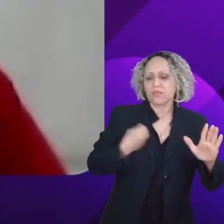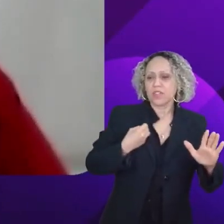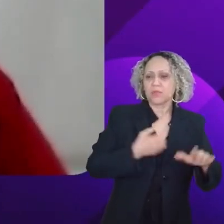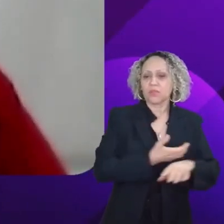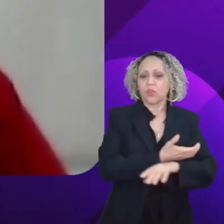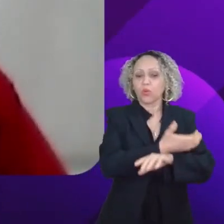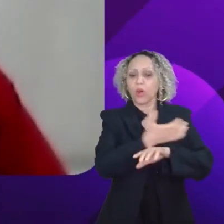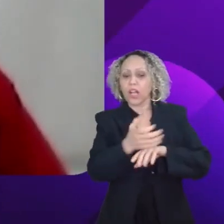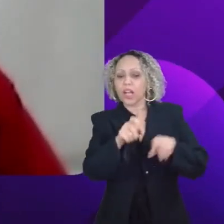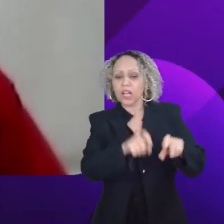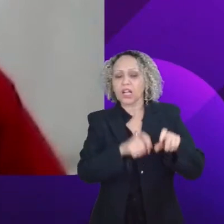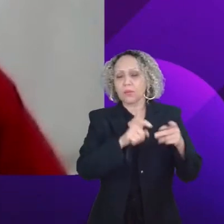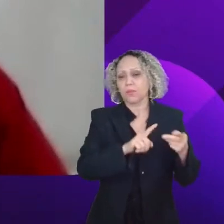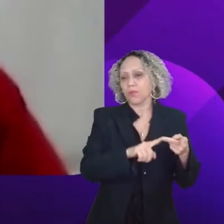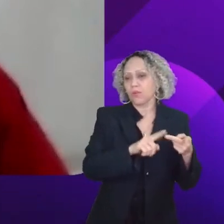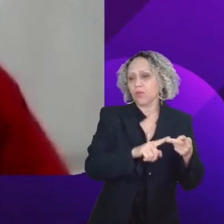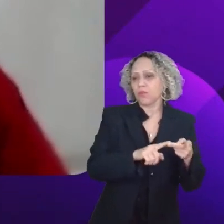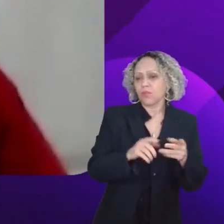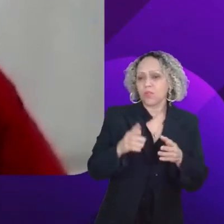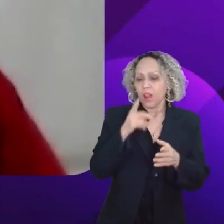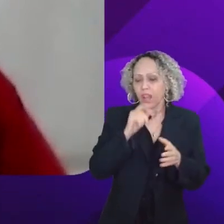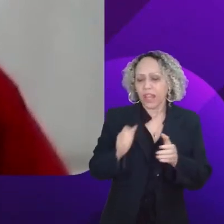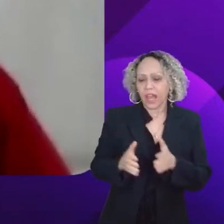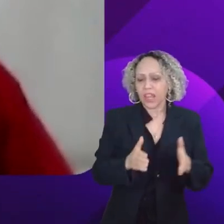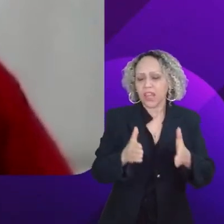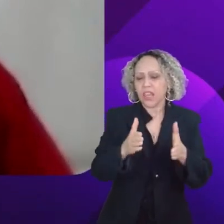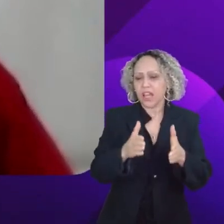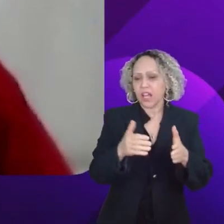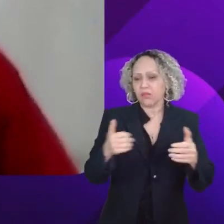florestas, as quilombolas, ribeirinhas, indígenas.